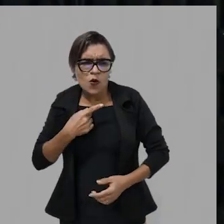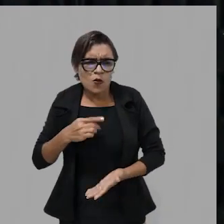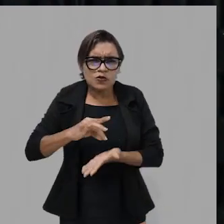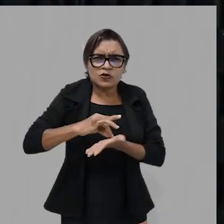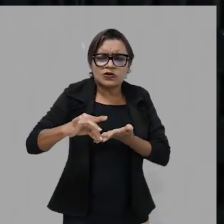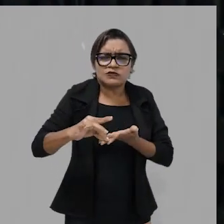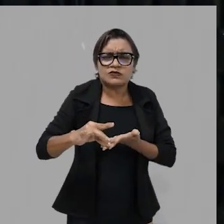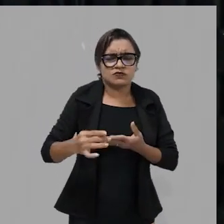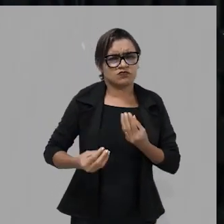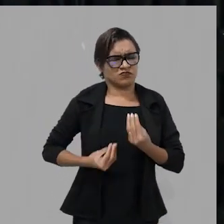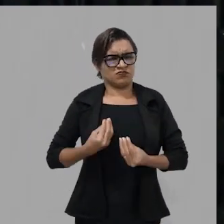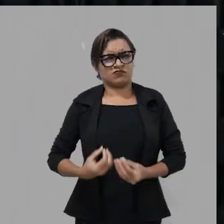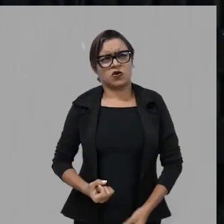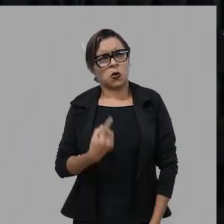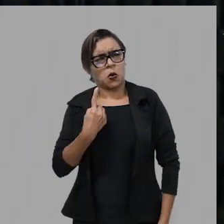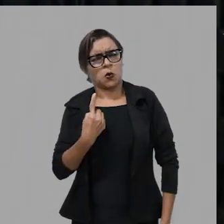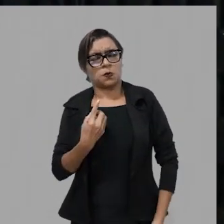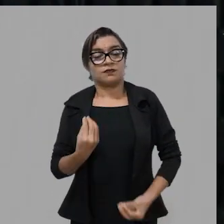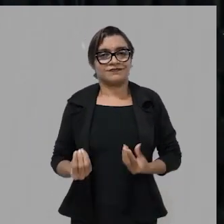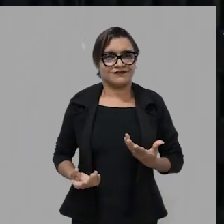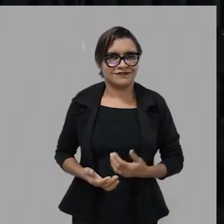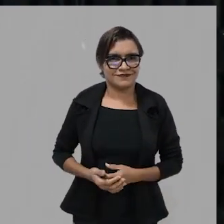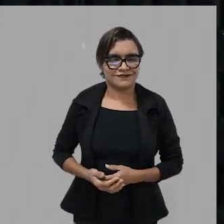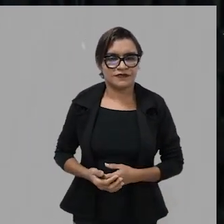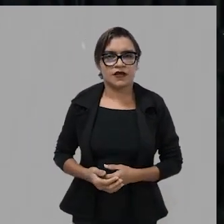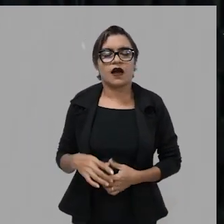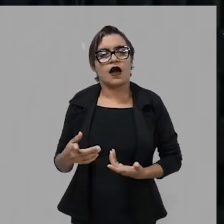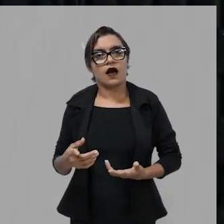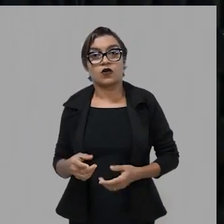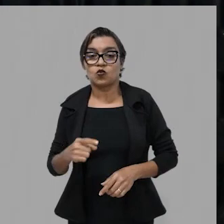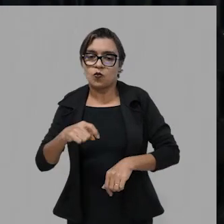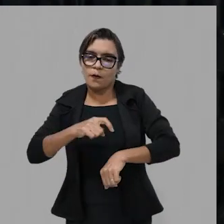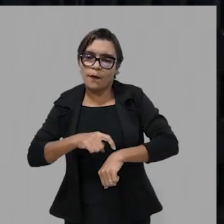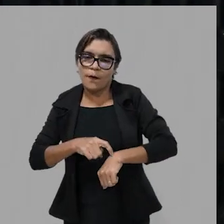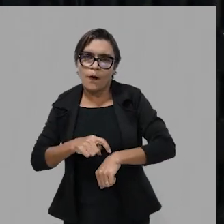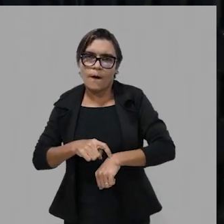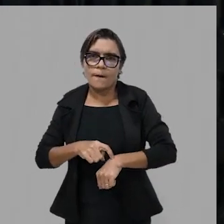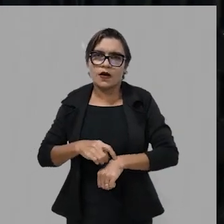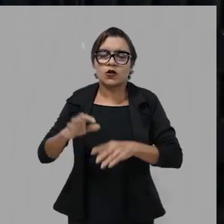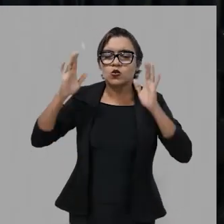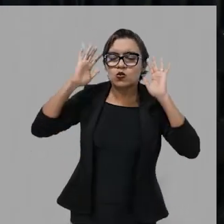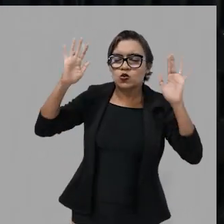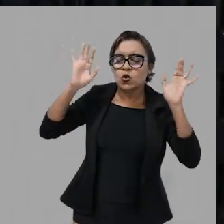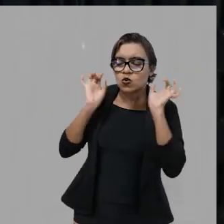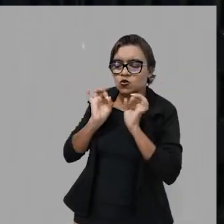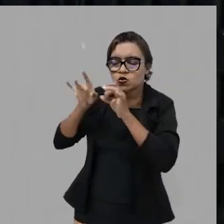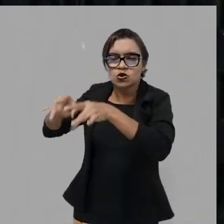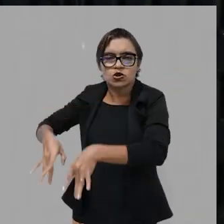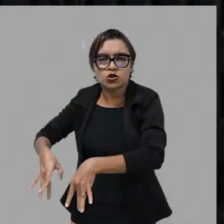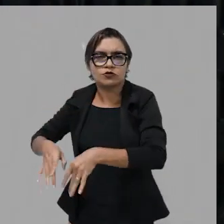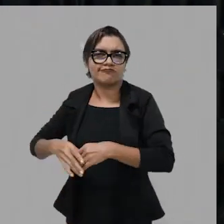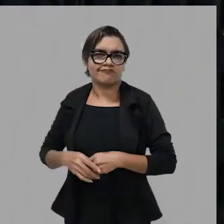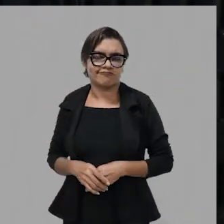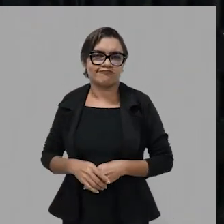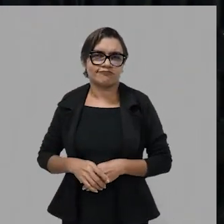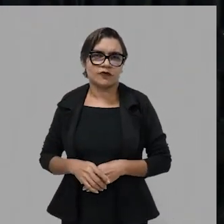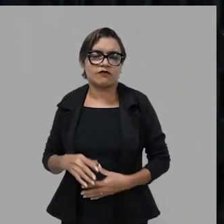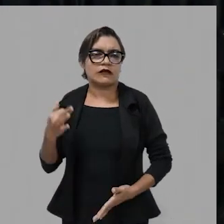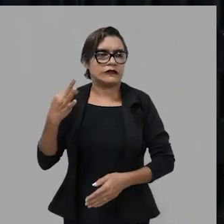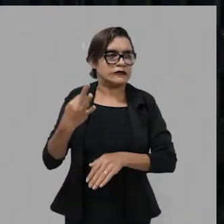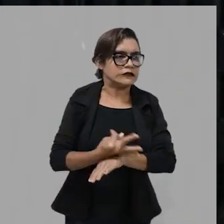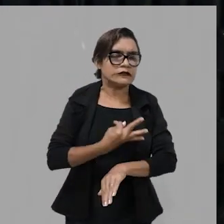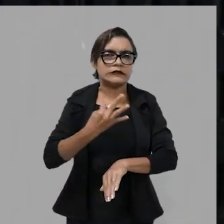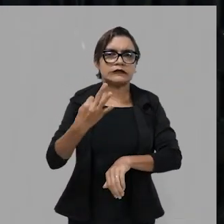inimigos? Como assim a gente é o nosso próprio inimigo? Quando a gente desiste dos nossos sonhos, quando ficamos procrastinando, né?